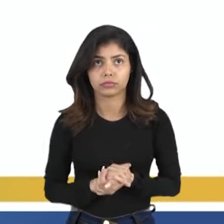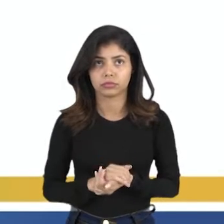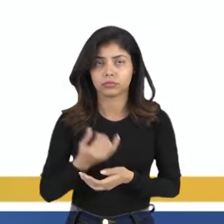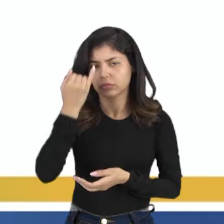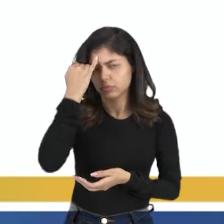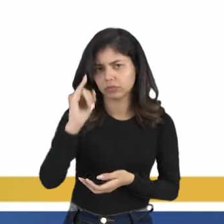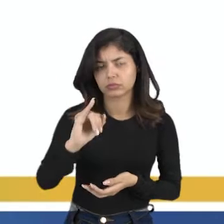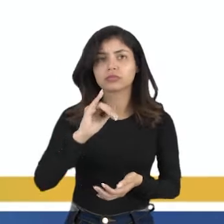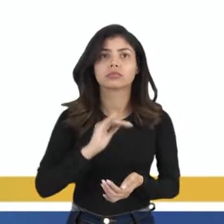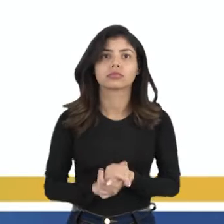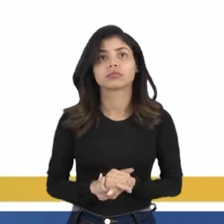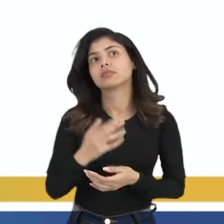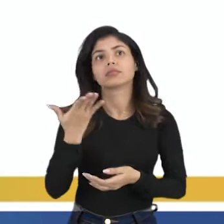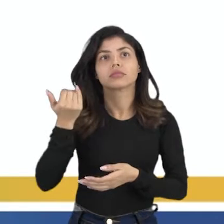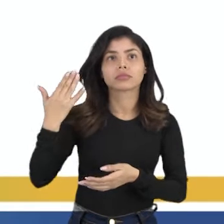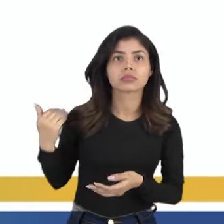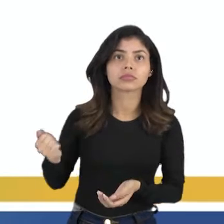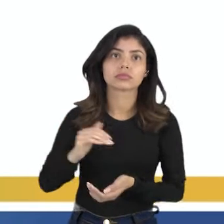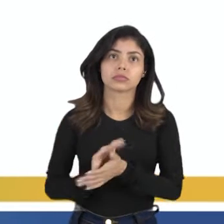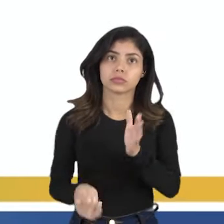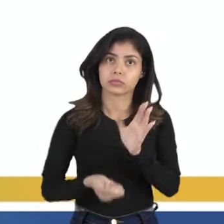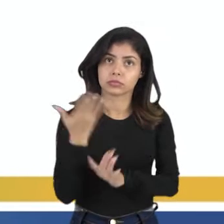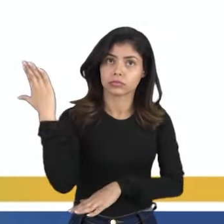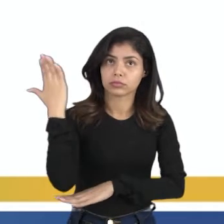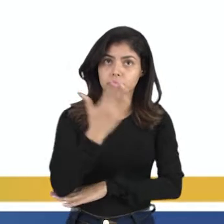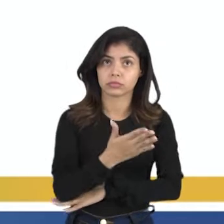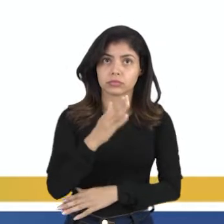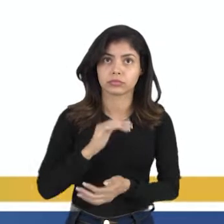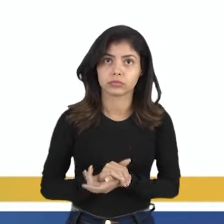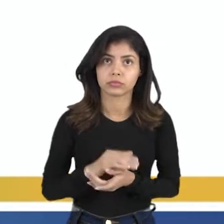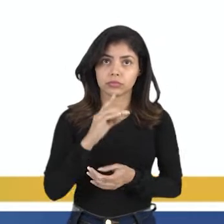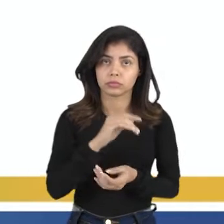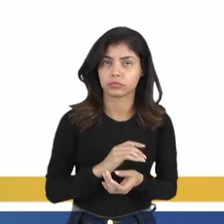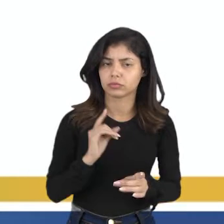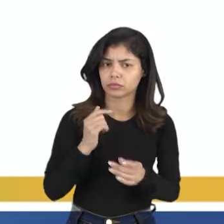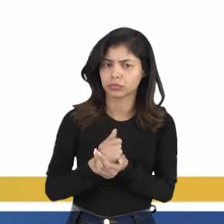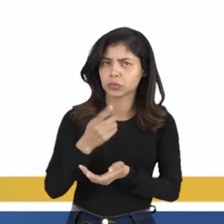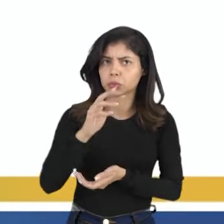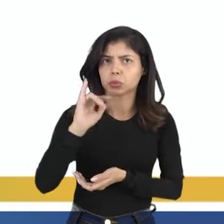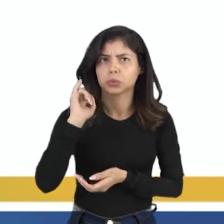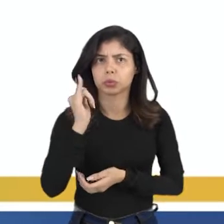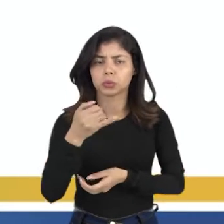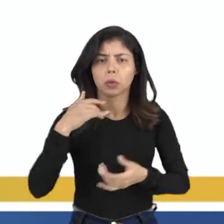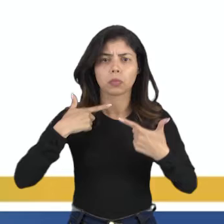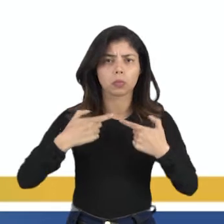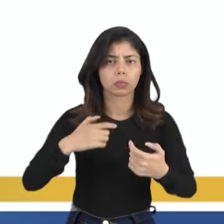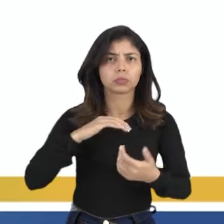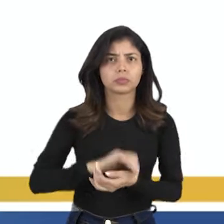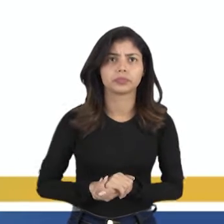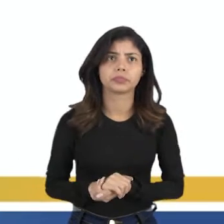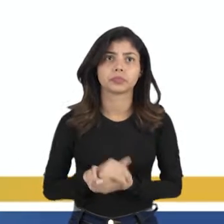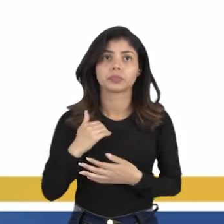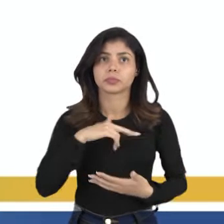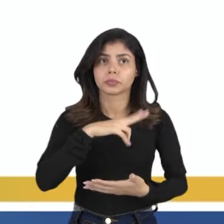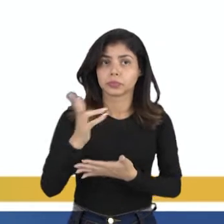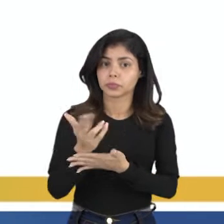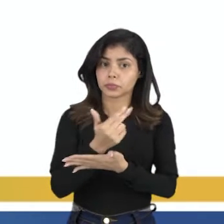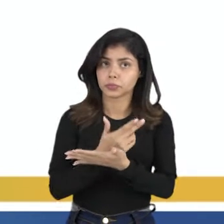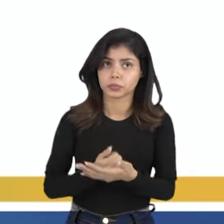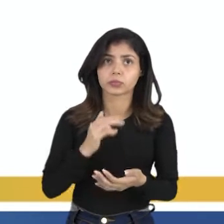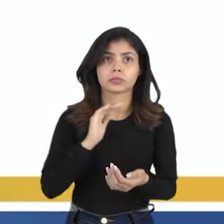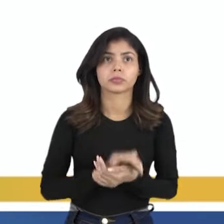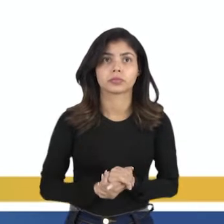no fervor dos ideais da época, foram diretamente contra os ideais da guerra. Os